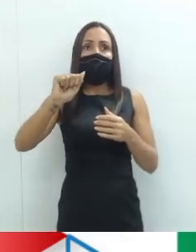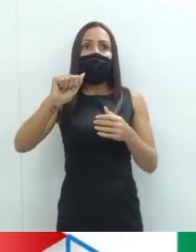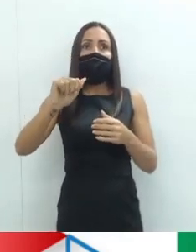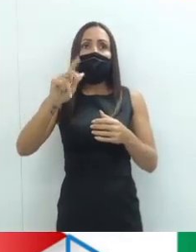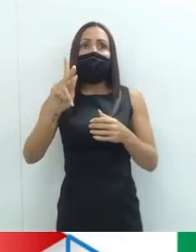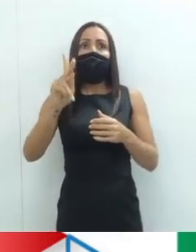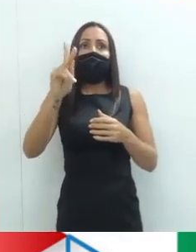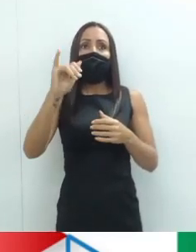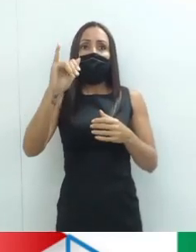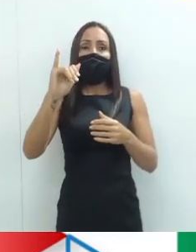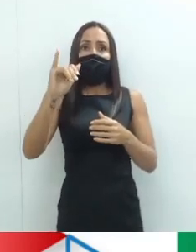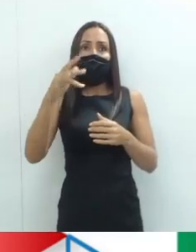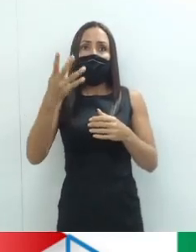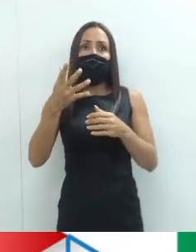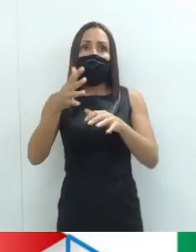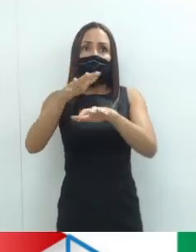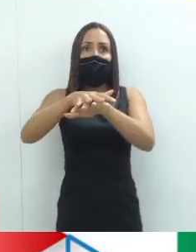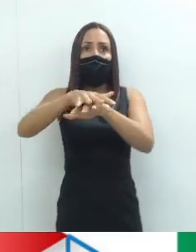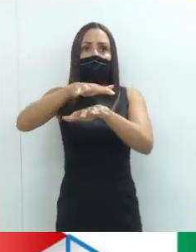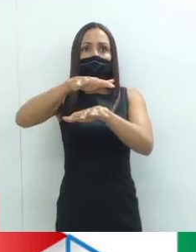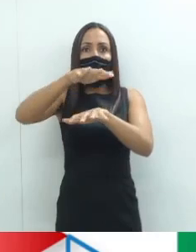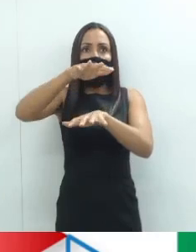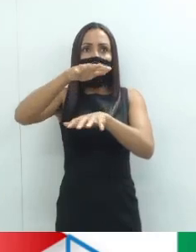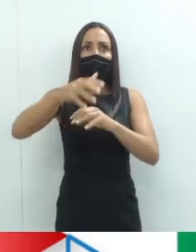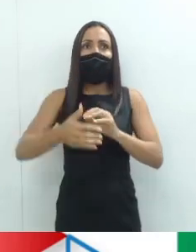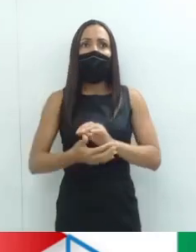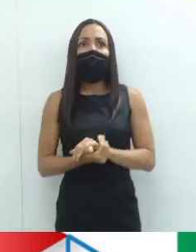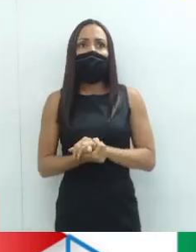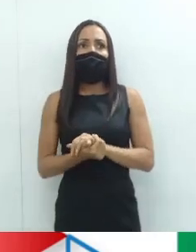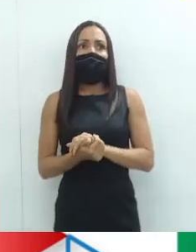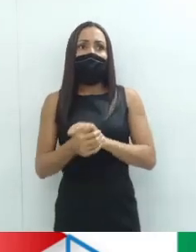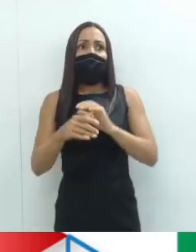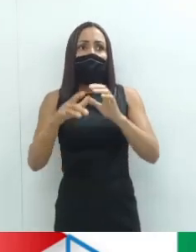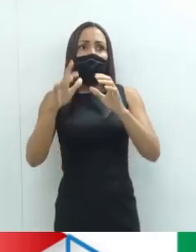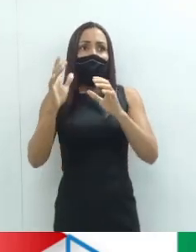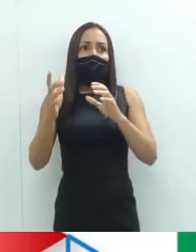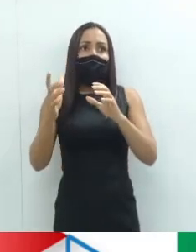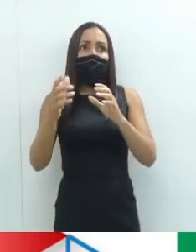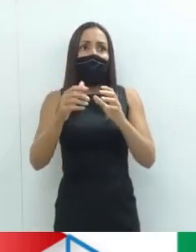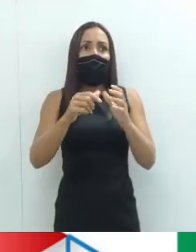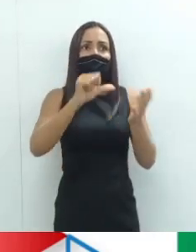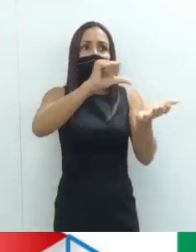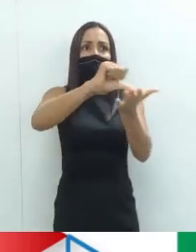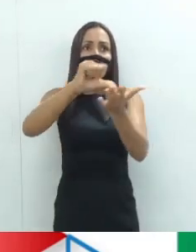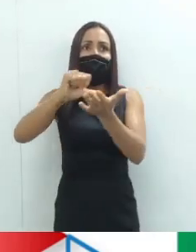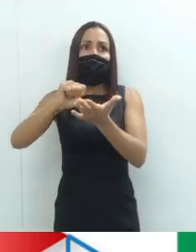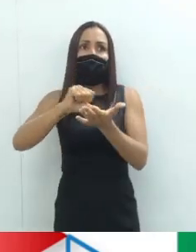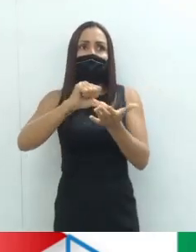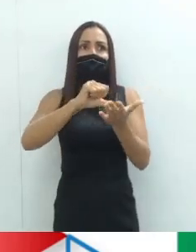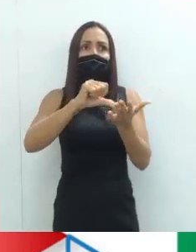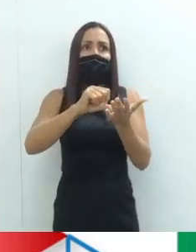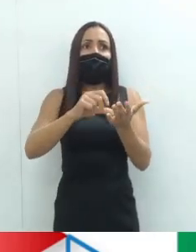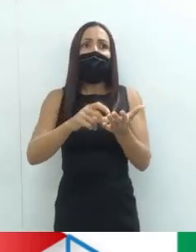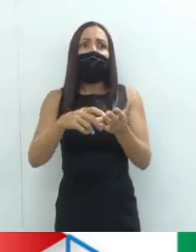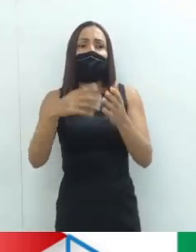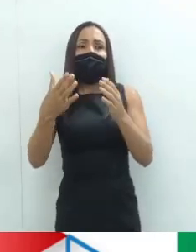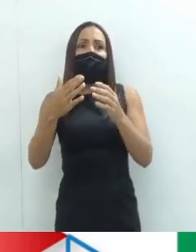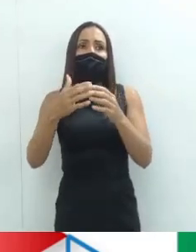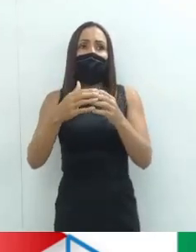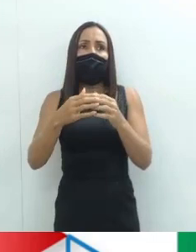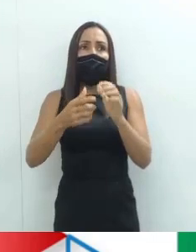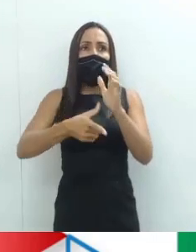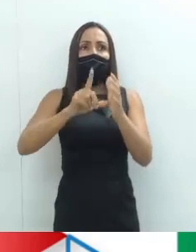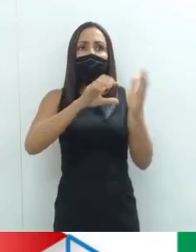e qui amontoado, certo? É a categoria dos sítios arqueológicos